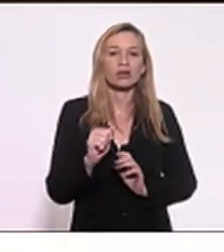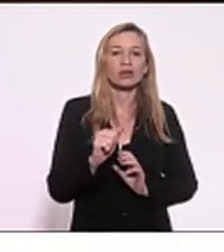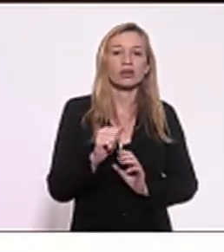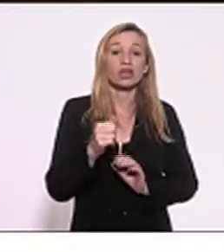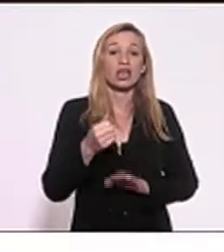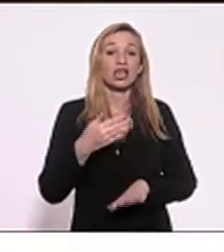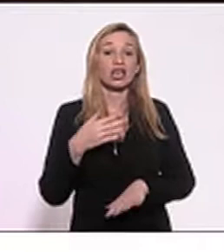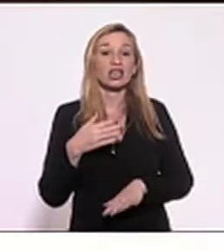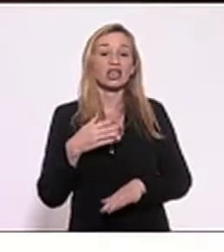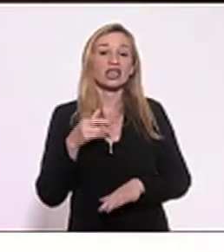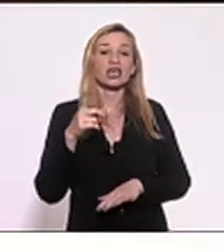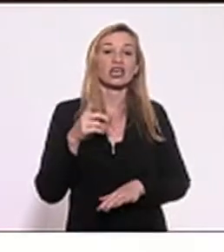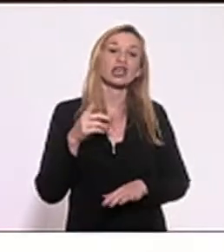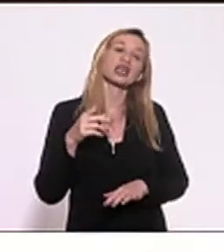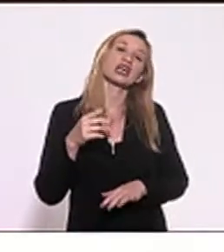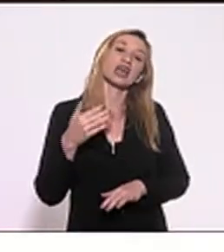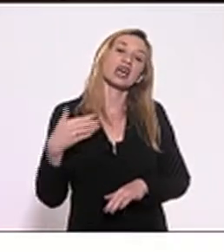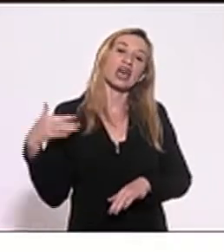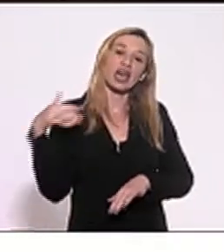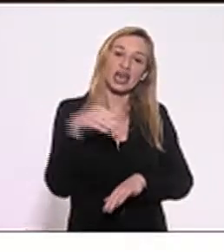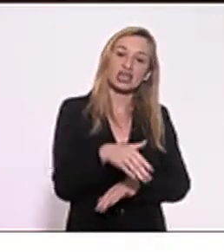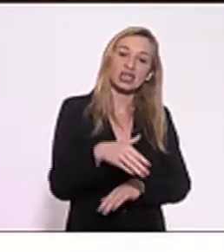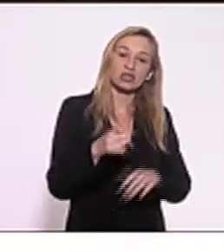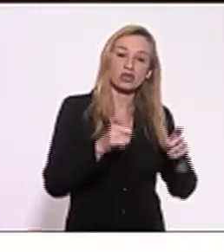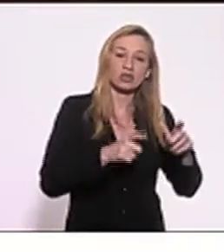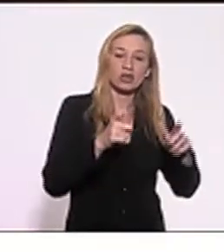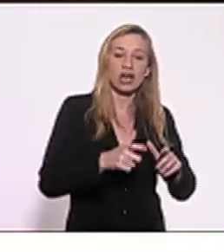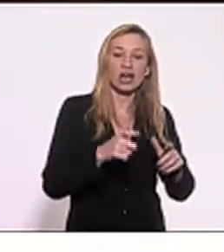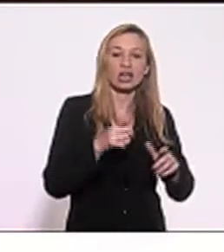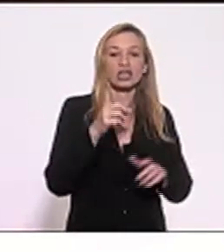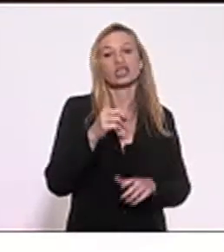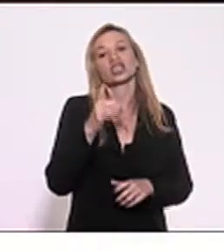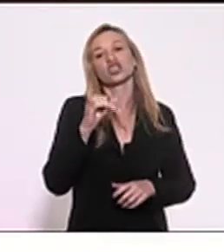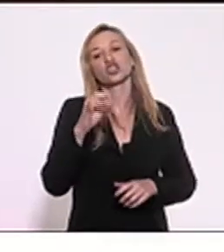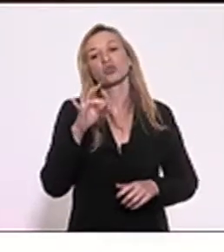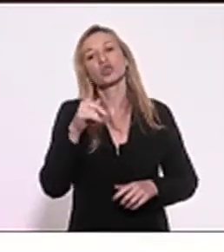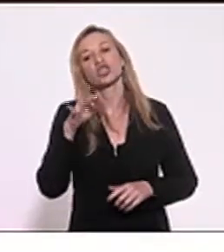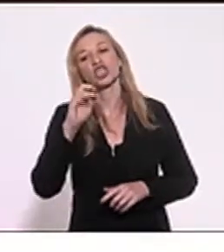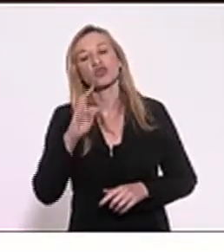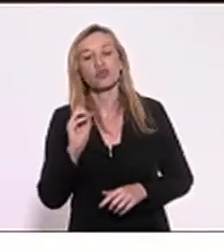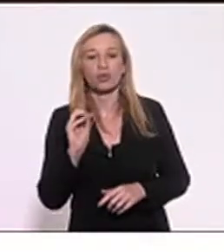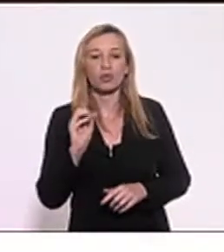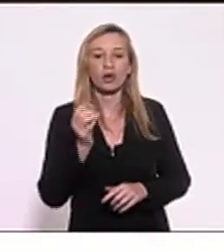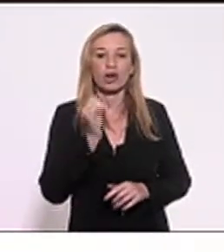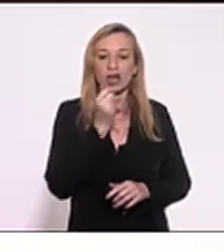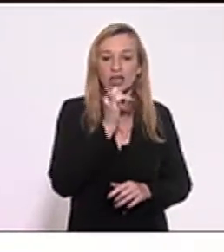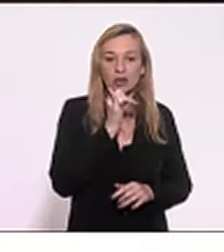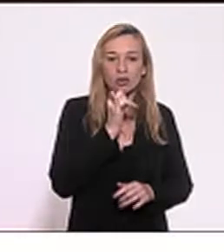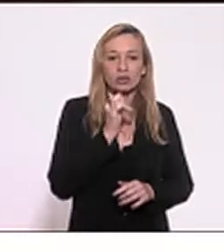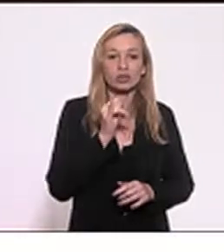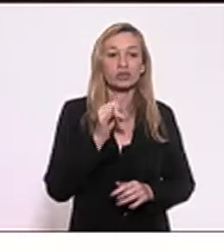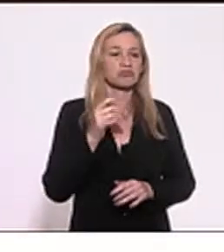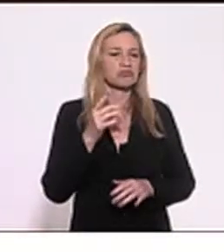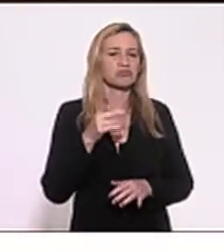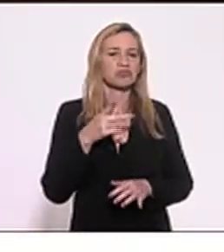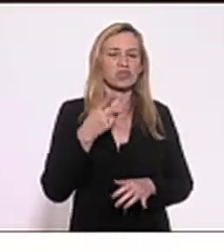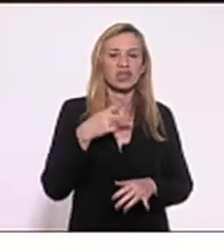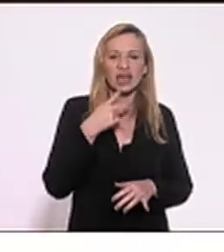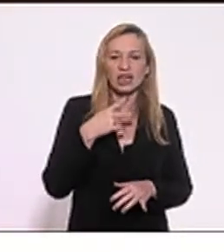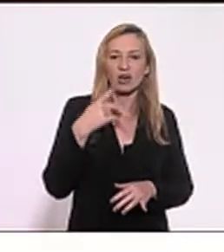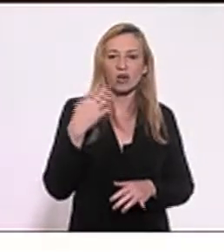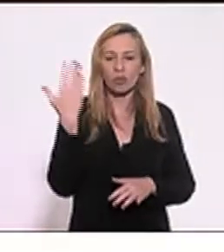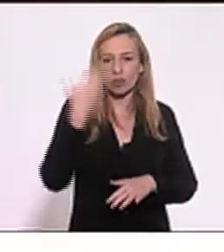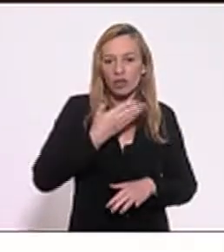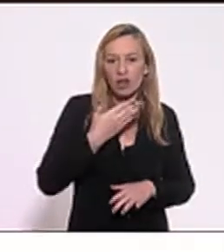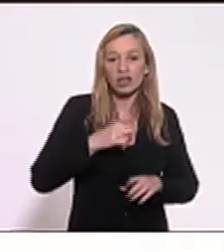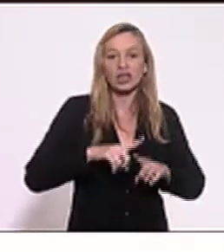dispositivos eletrônicos. Não existe nada ainda comprovado que aquelas escritas, aquelas trocas